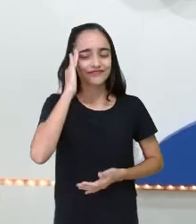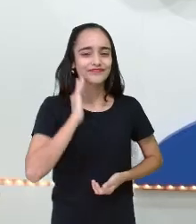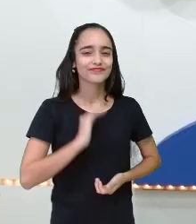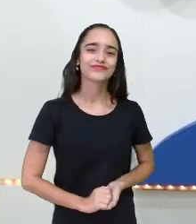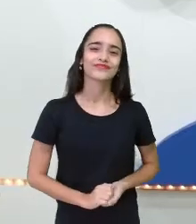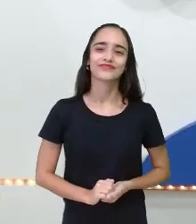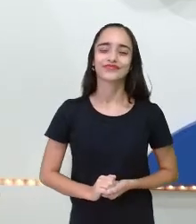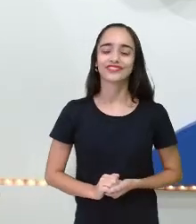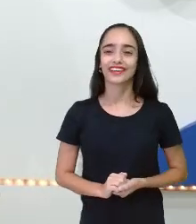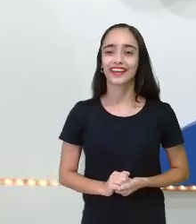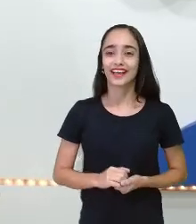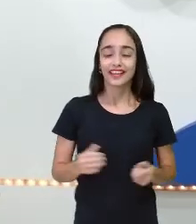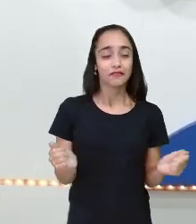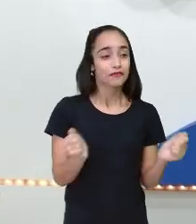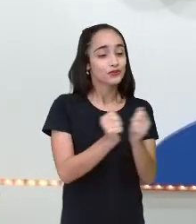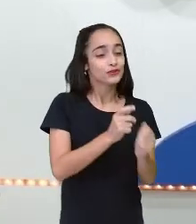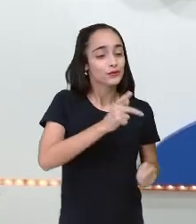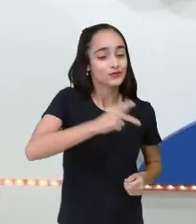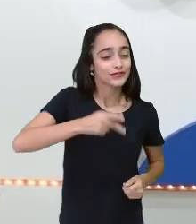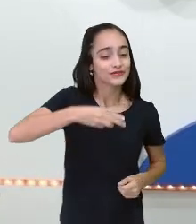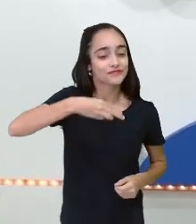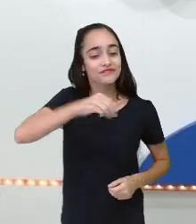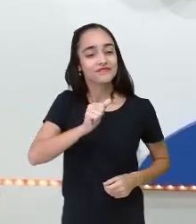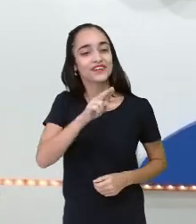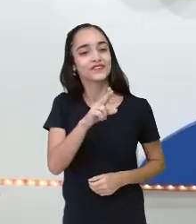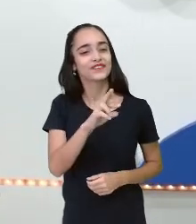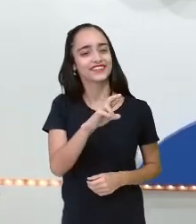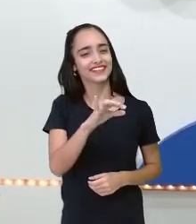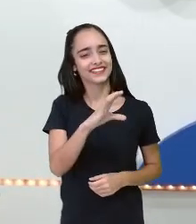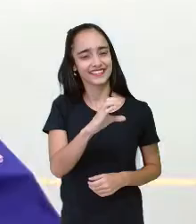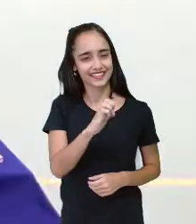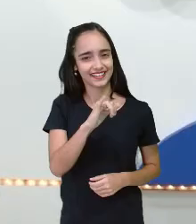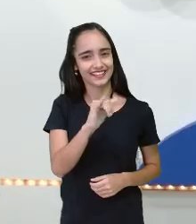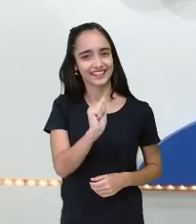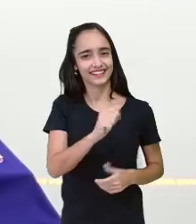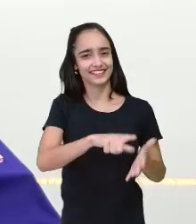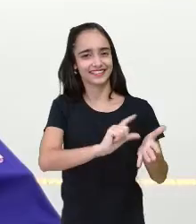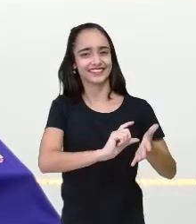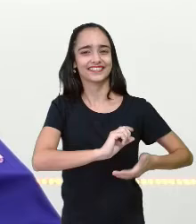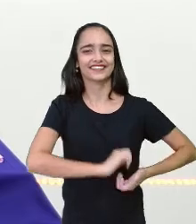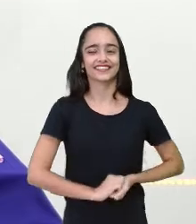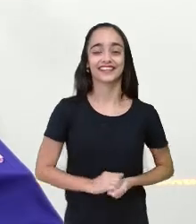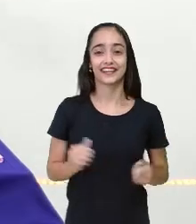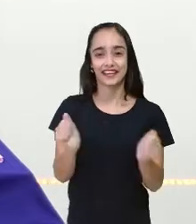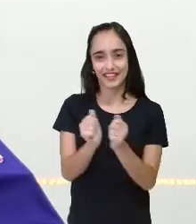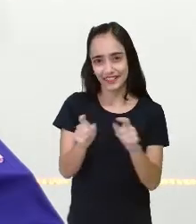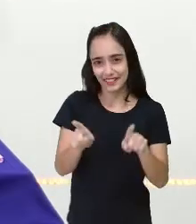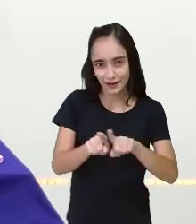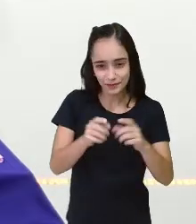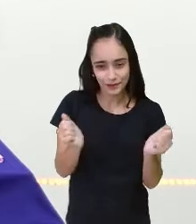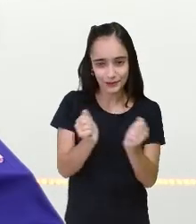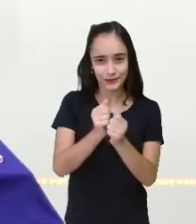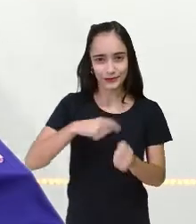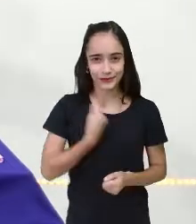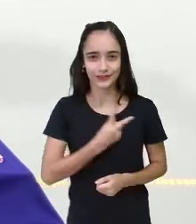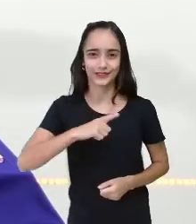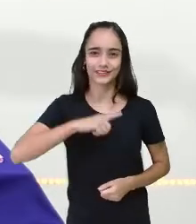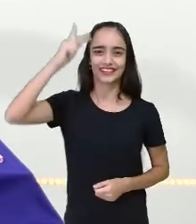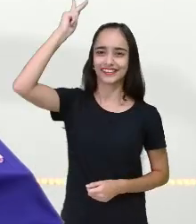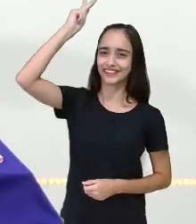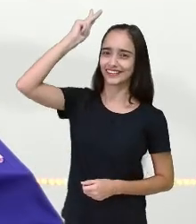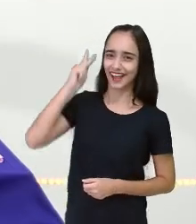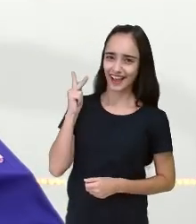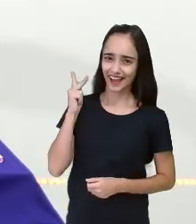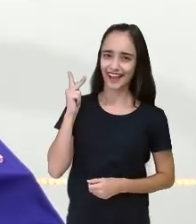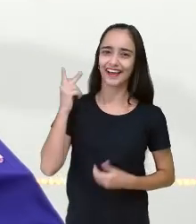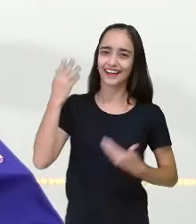conosco... Estava a professora Mauricéia. Isso. E conosco nós temos também aqui nossa chaveirinho, Karen, a intérprete